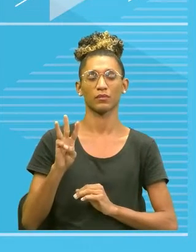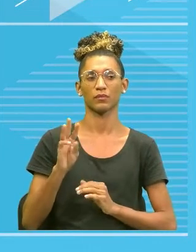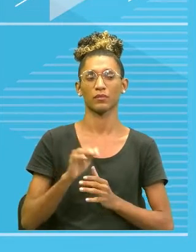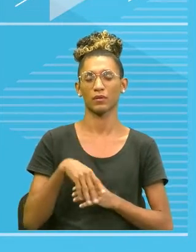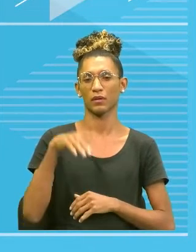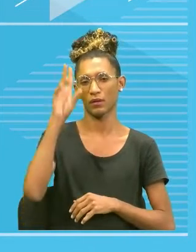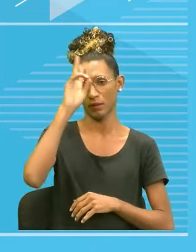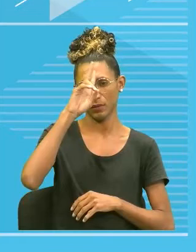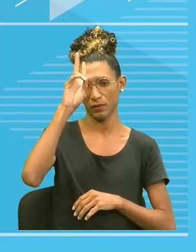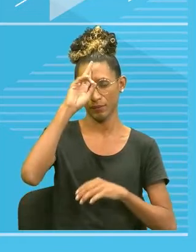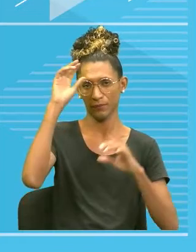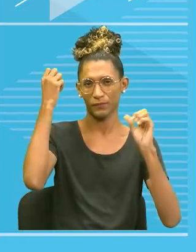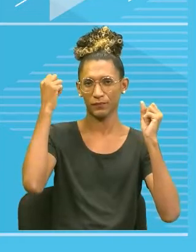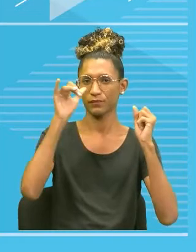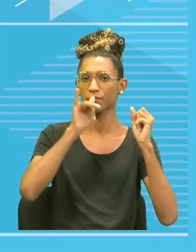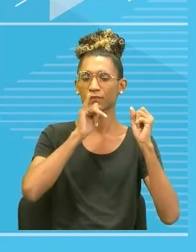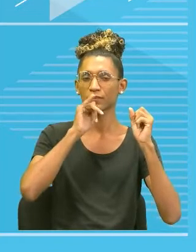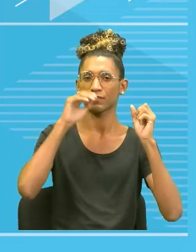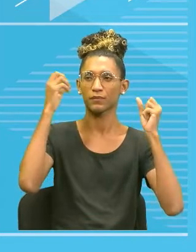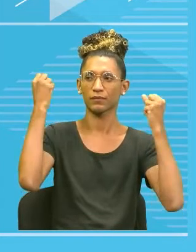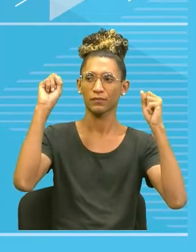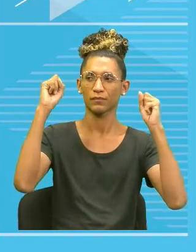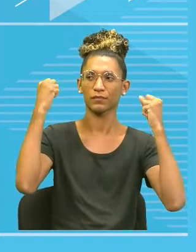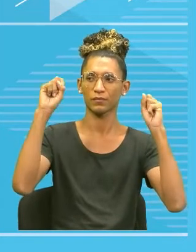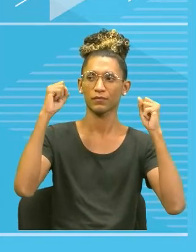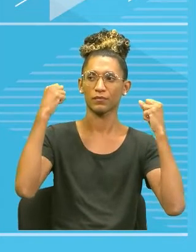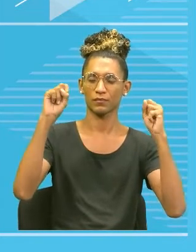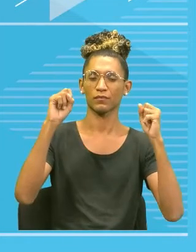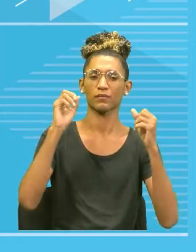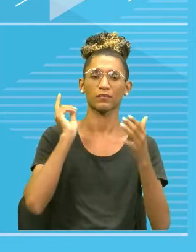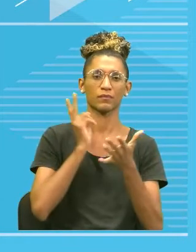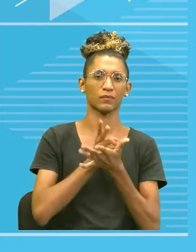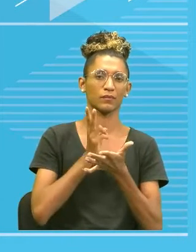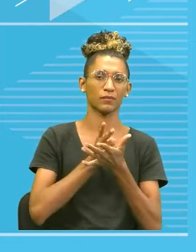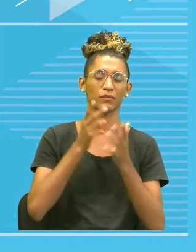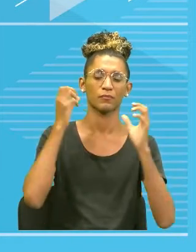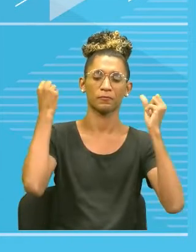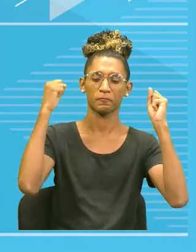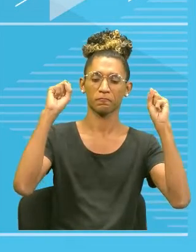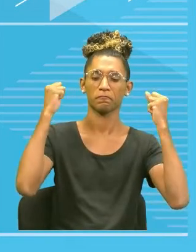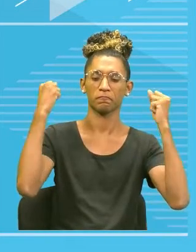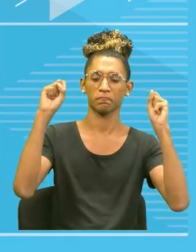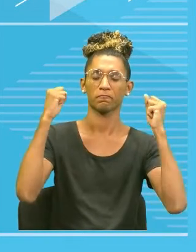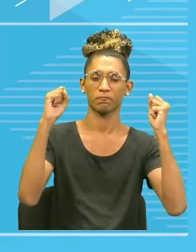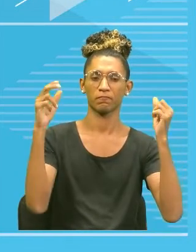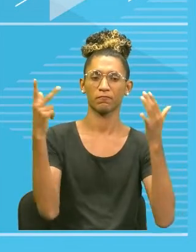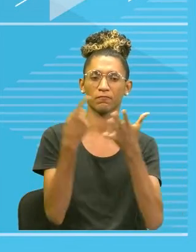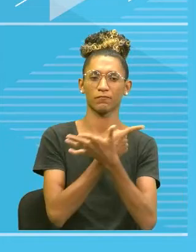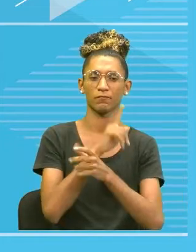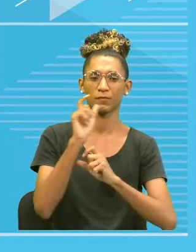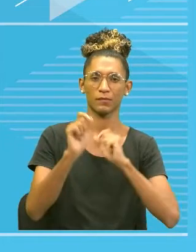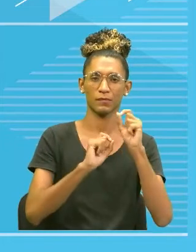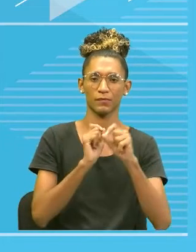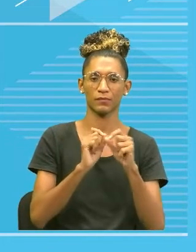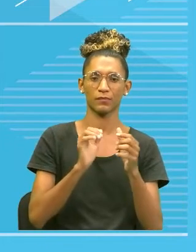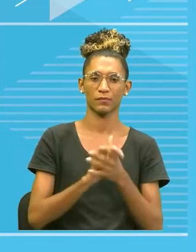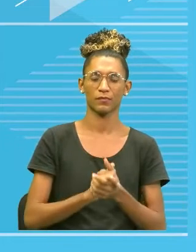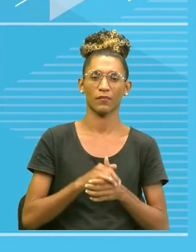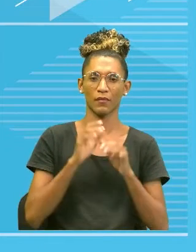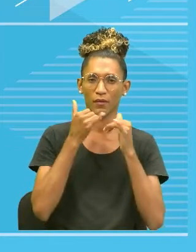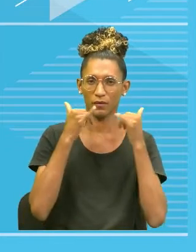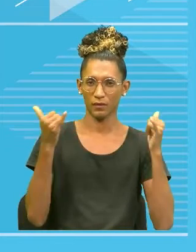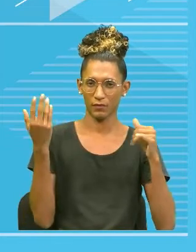academia? Pois é, a academia que você faz e gasta exercício físico, o que vai acontecer? O quanto de energia